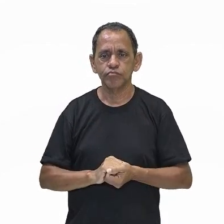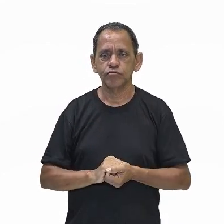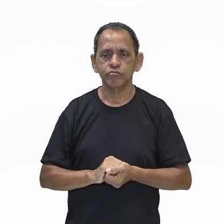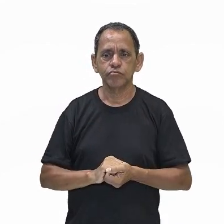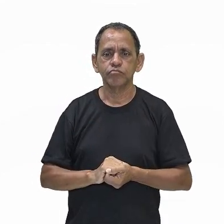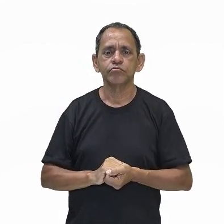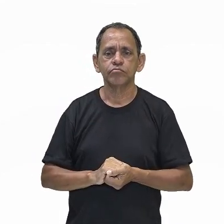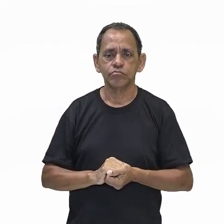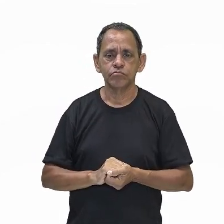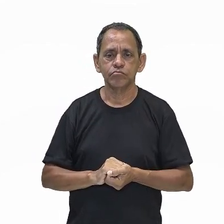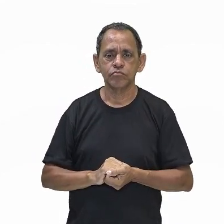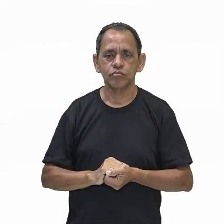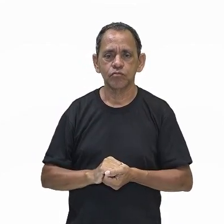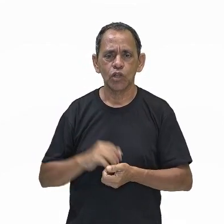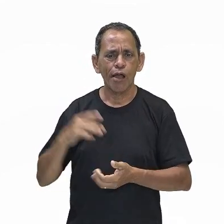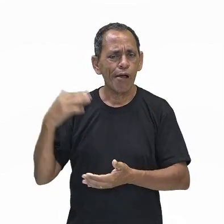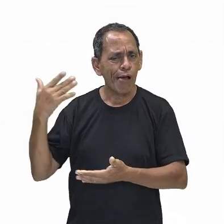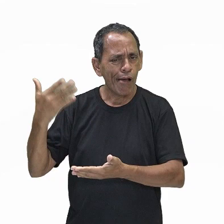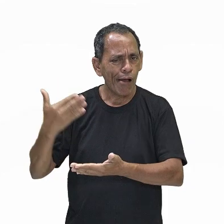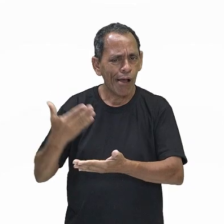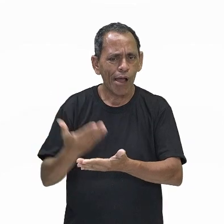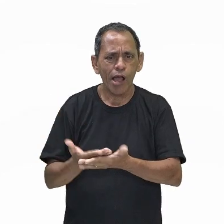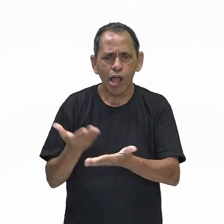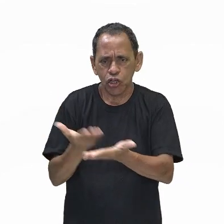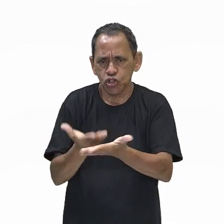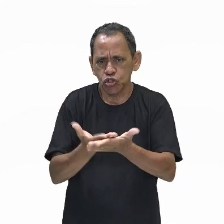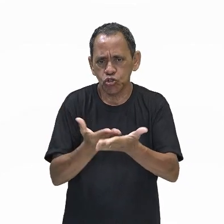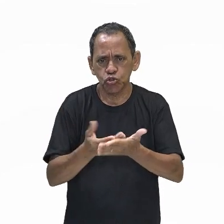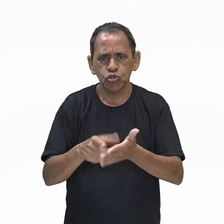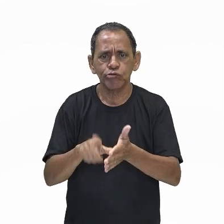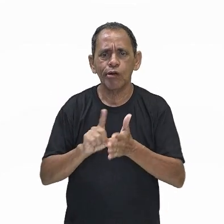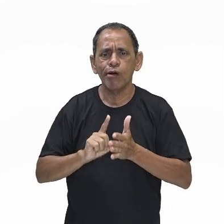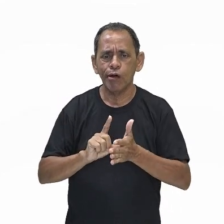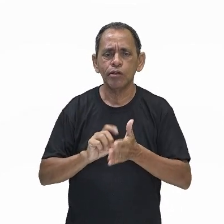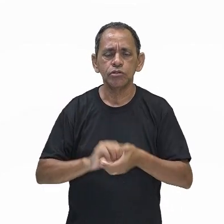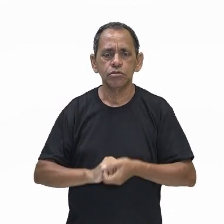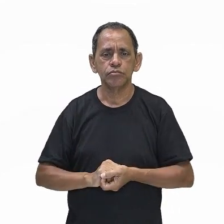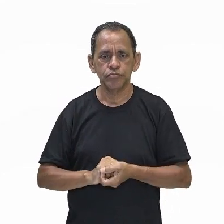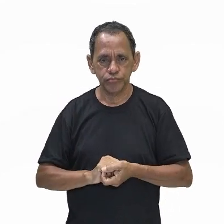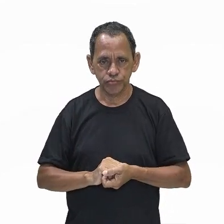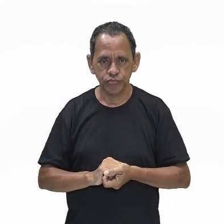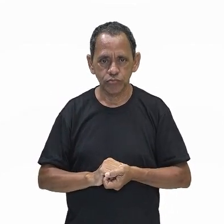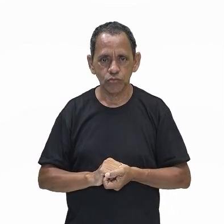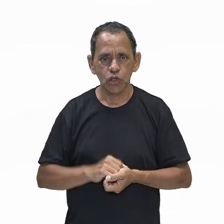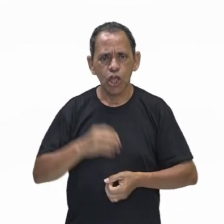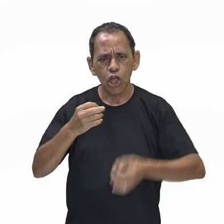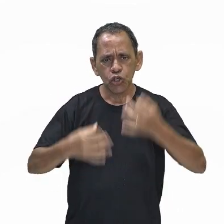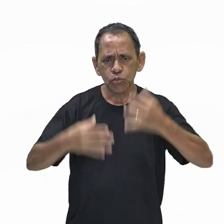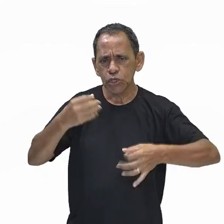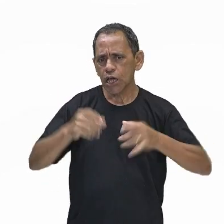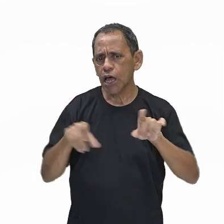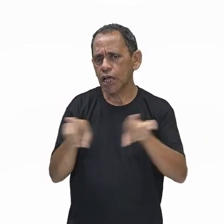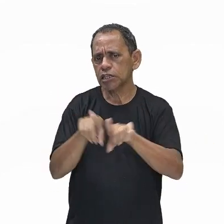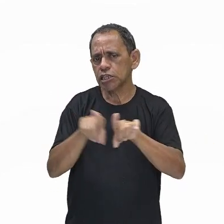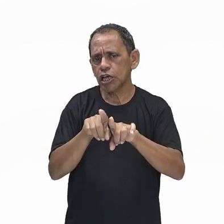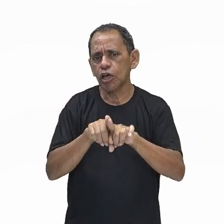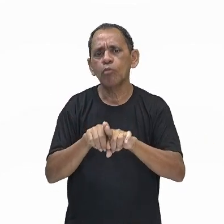as características dessa terceira fase do modernismo. Vamos falar sobre uma escritora